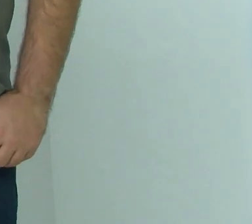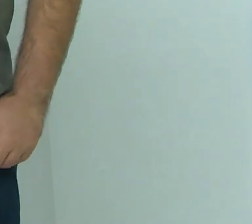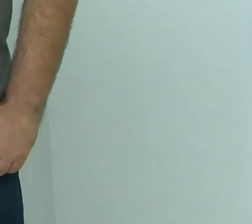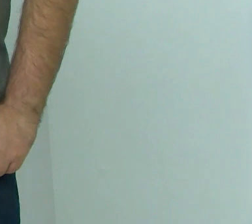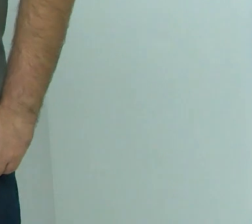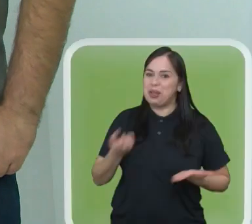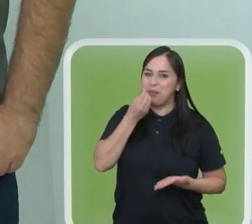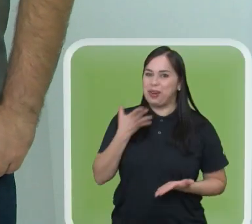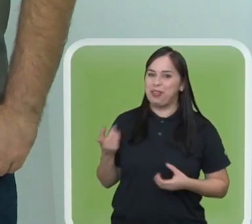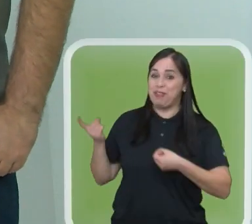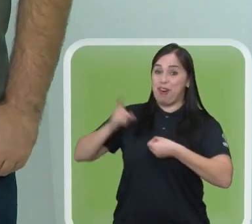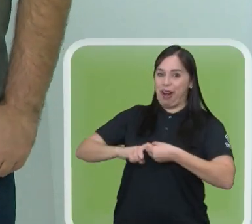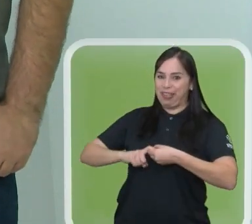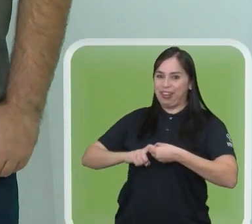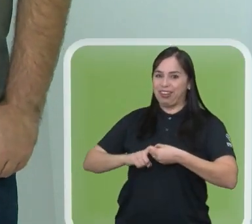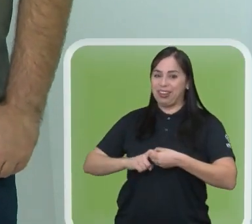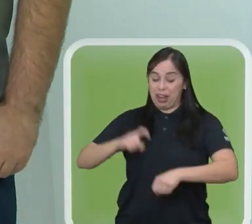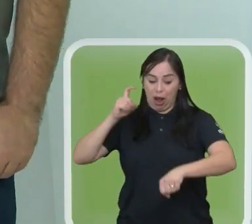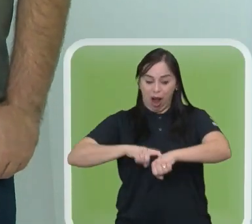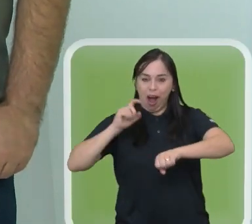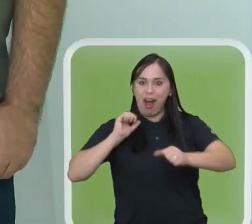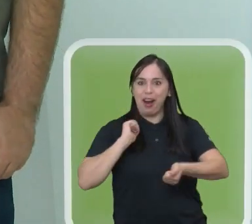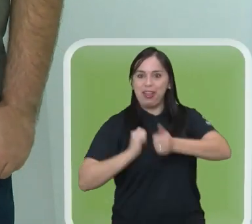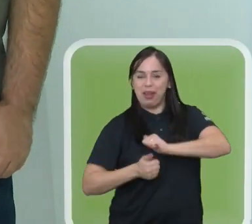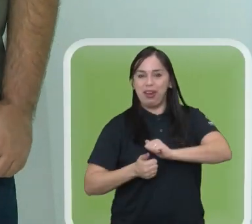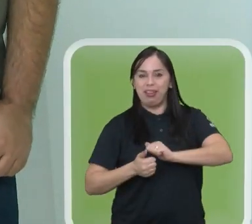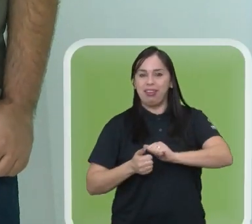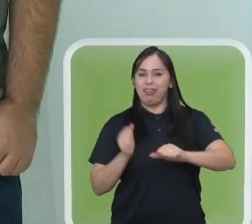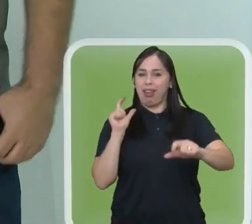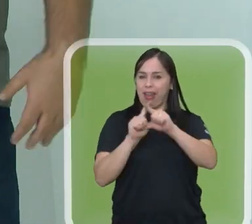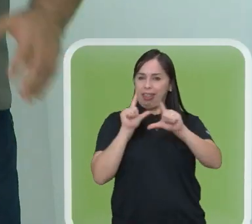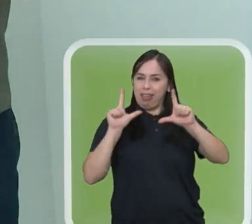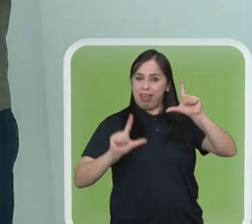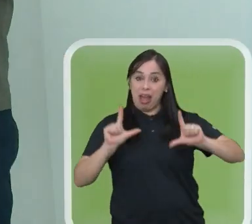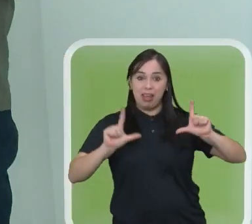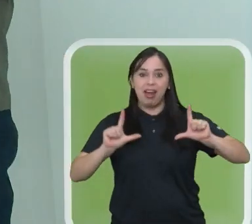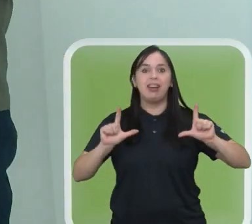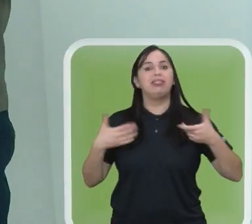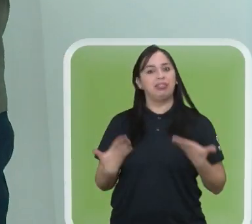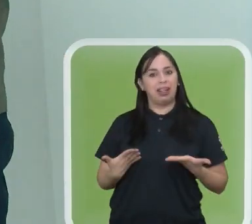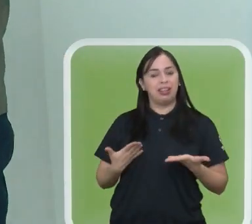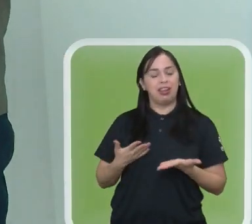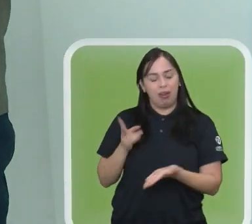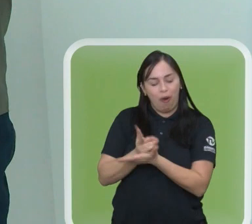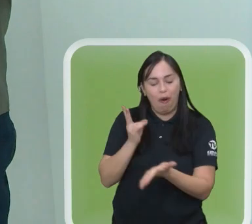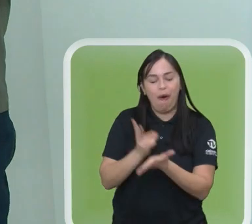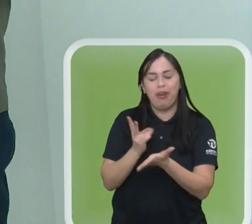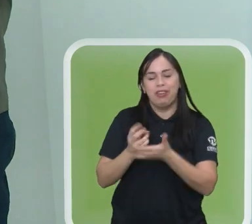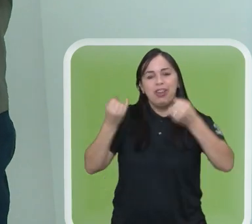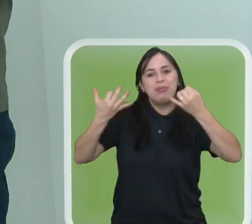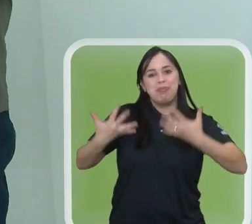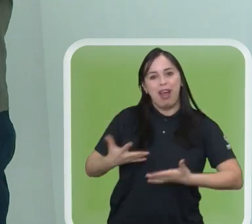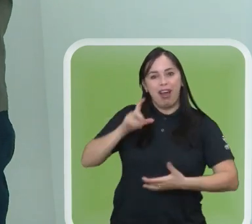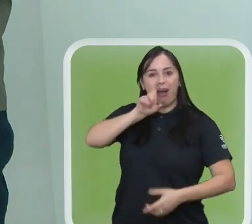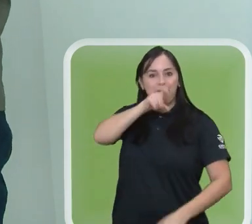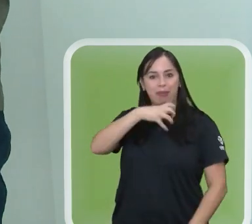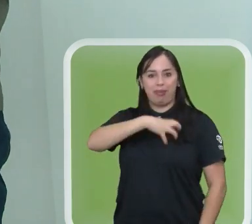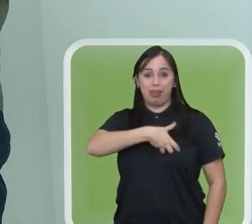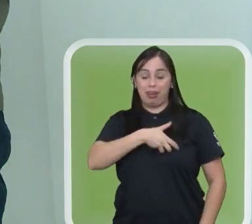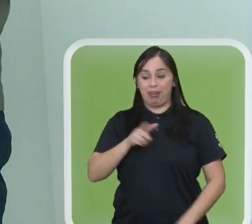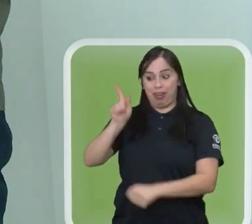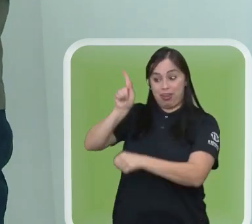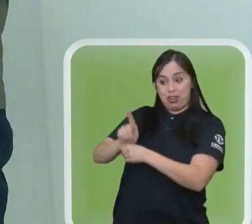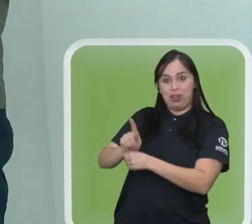Muito bem, estamos de volta aqui com o Hora do Esporte pela tela da TV Câmara e a gente continua falando sobre a Águia do Vale com a presença do gestor